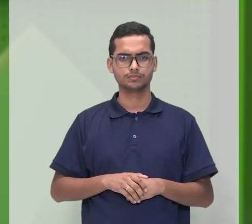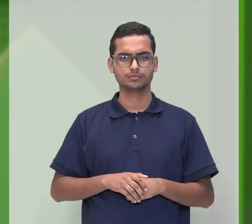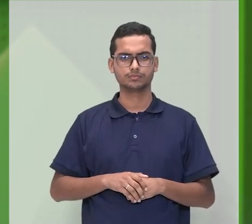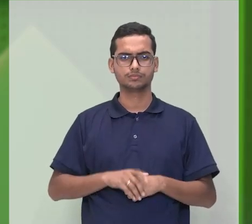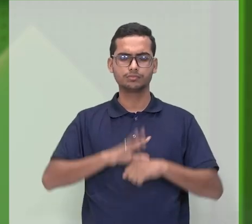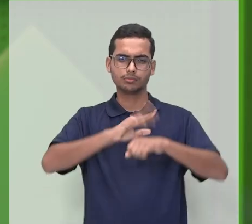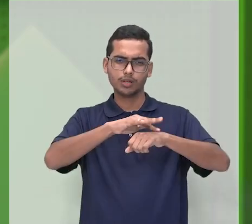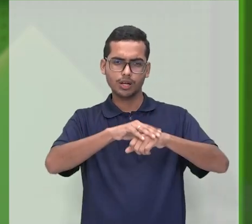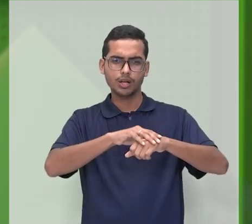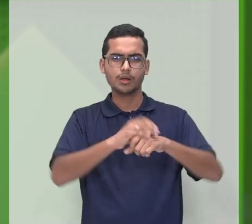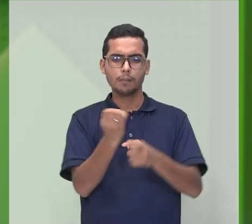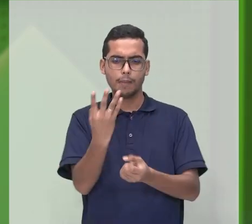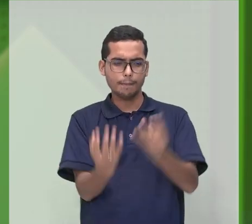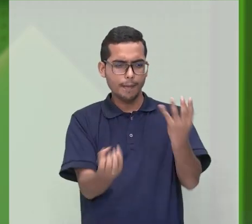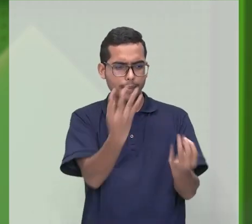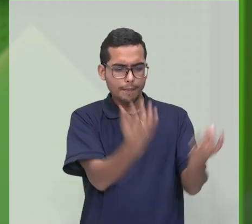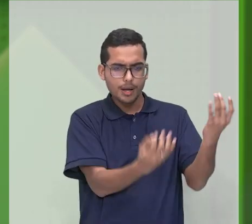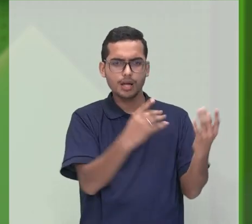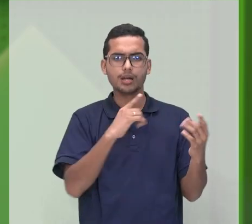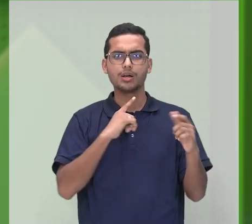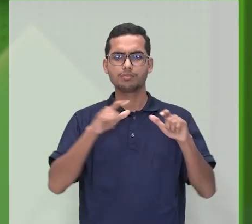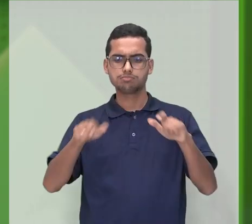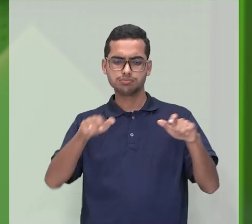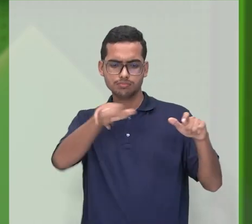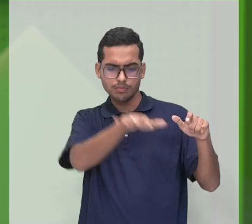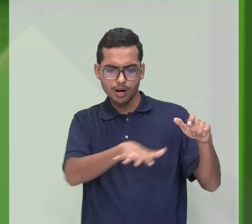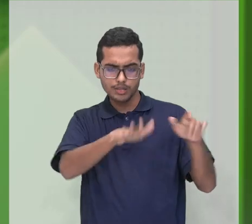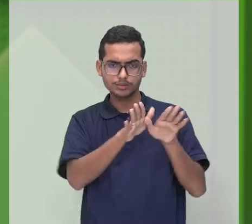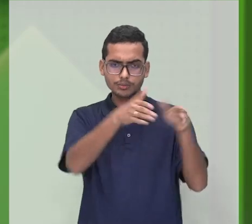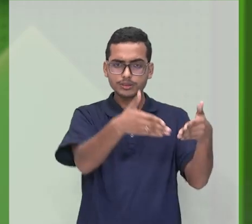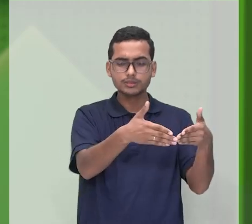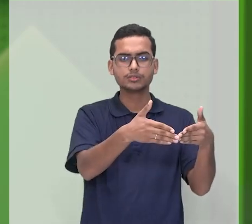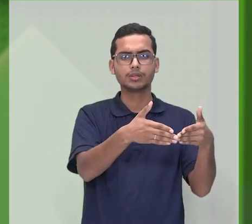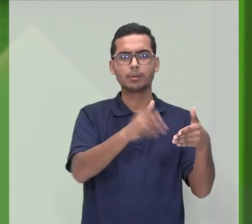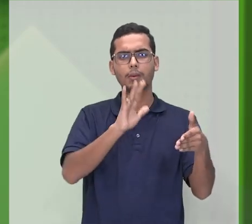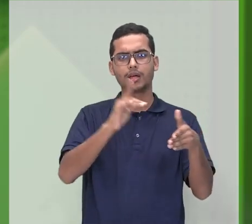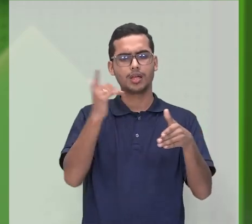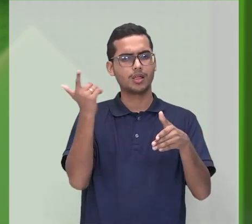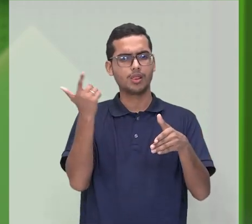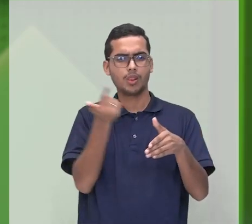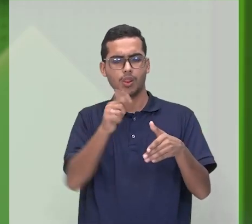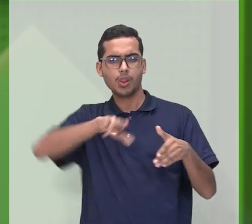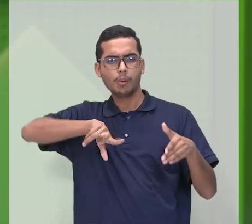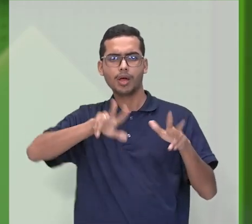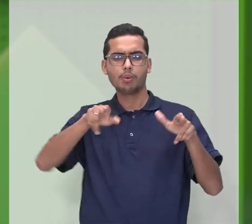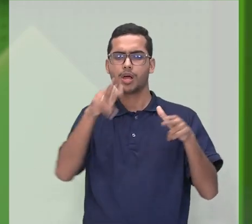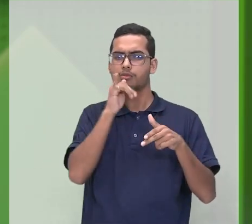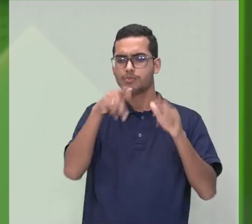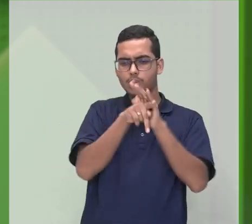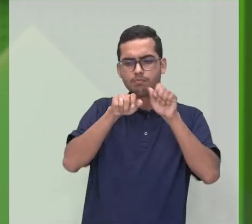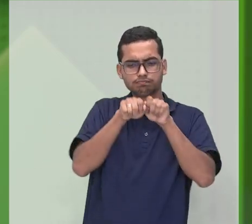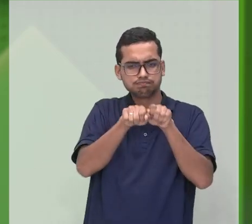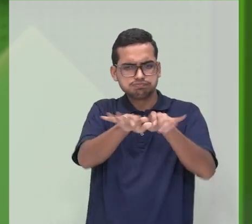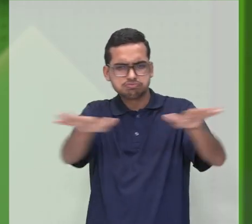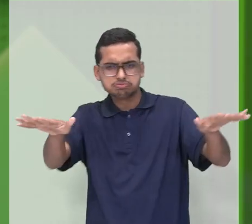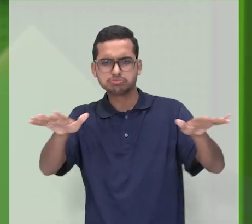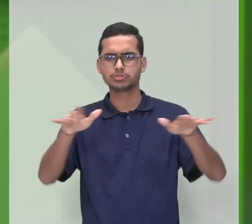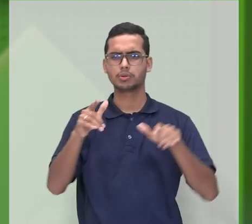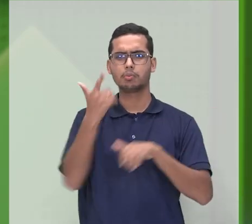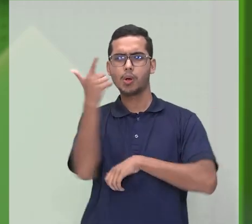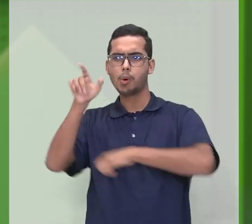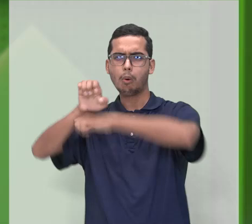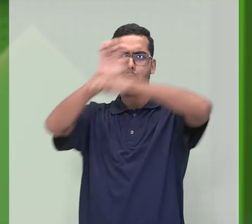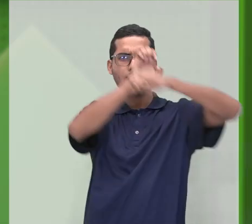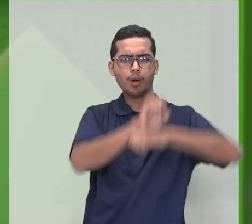epidemia, a não ser que aumente demais. Lembra quando, no interior, né, há casos de malária? O que logo